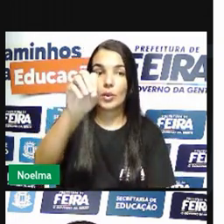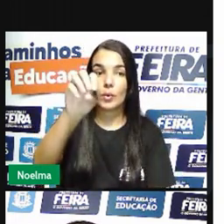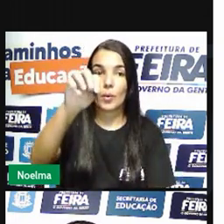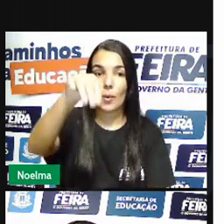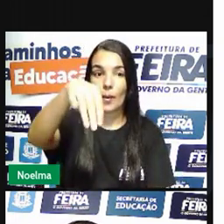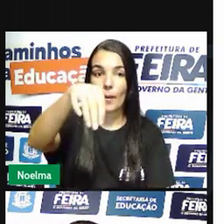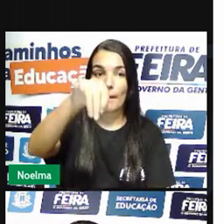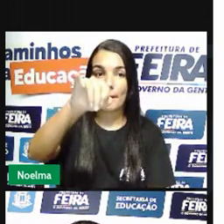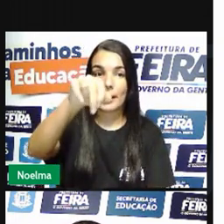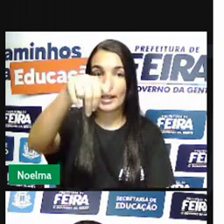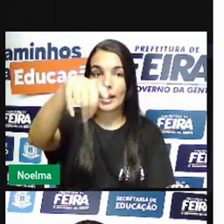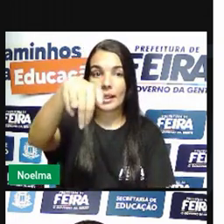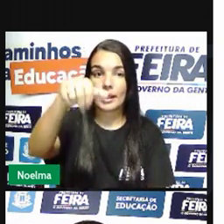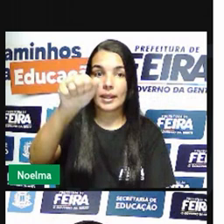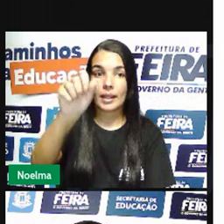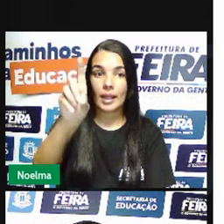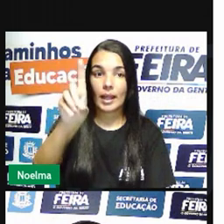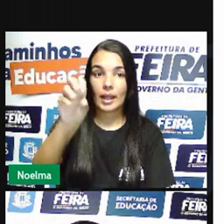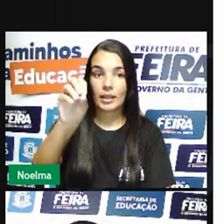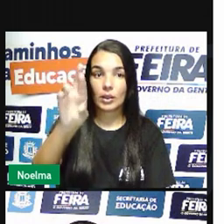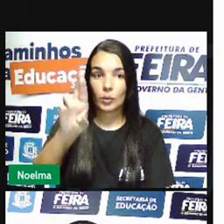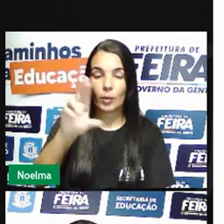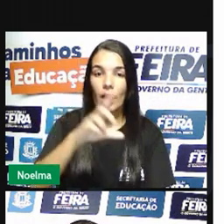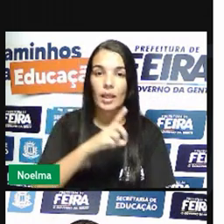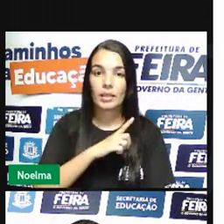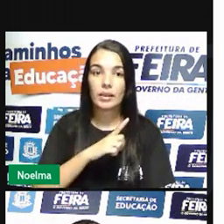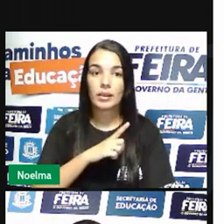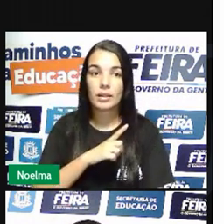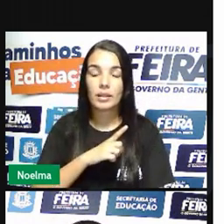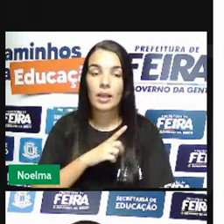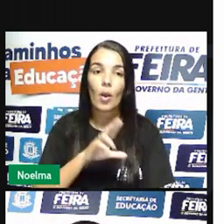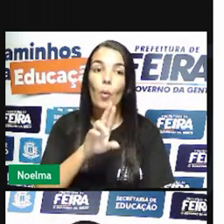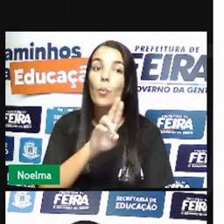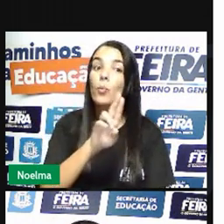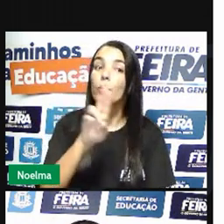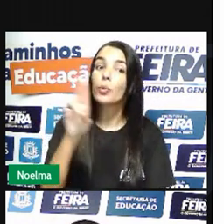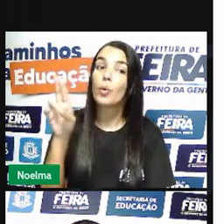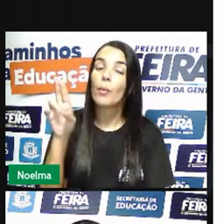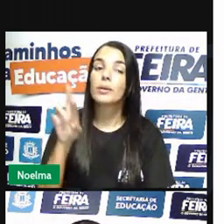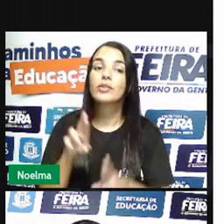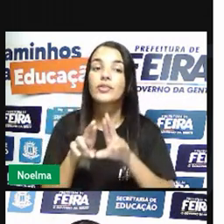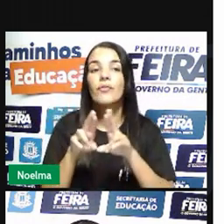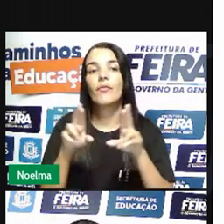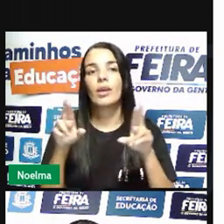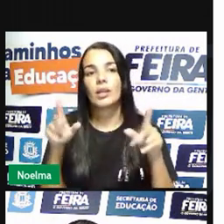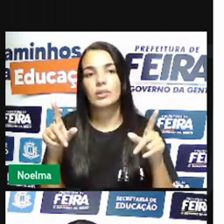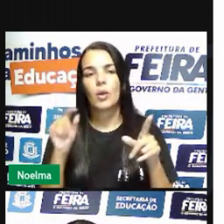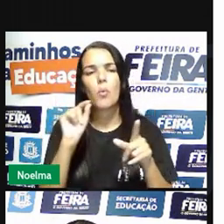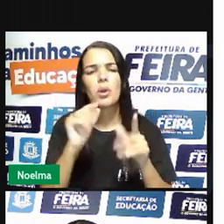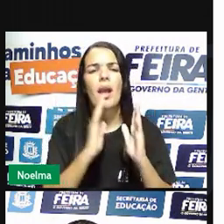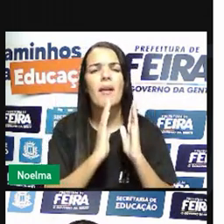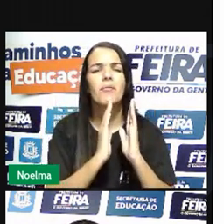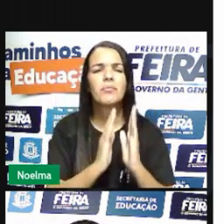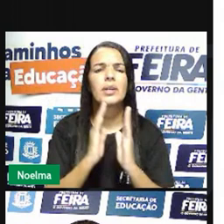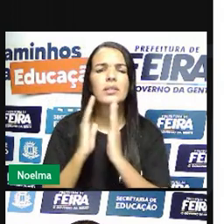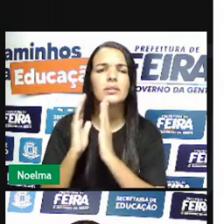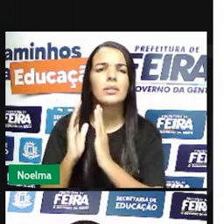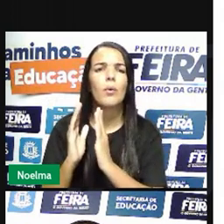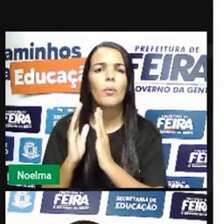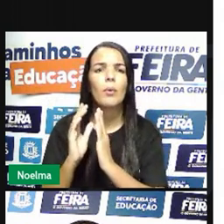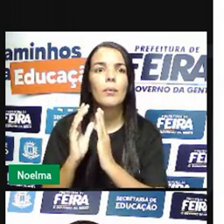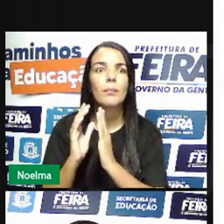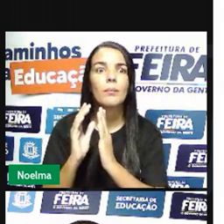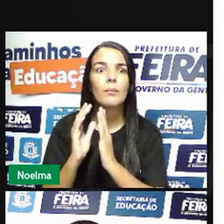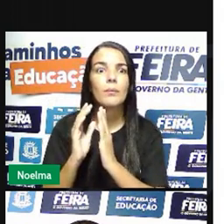clatura especial é o que a gente vai estudar hoje é o que que é fração fração vem do verbo fracionar dividir